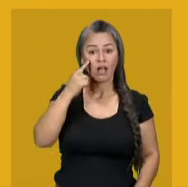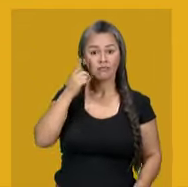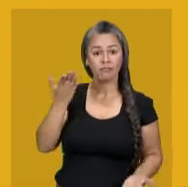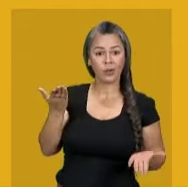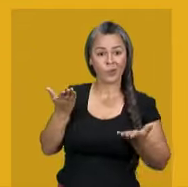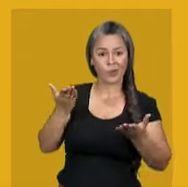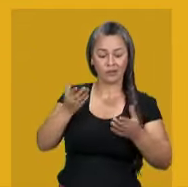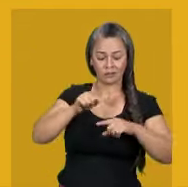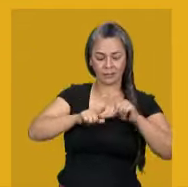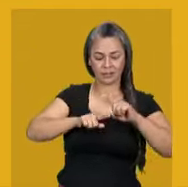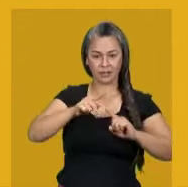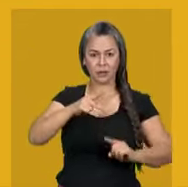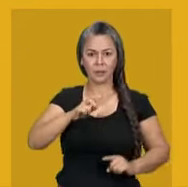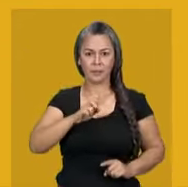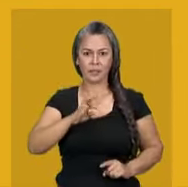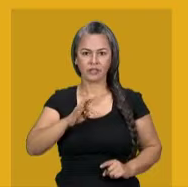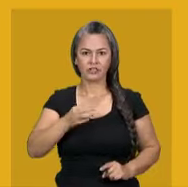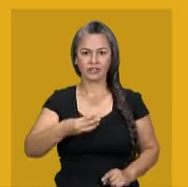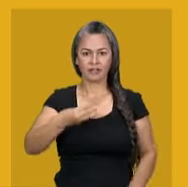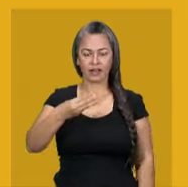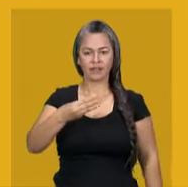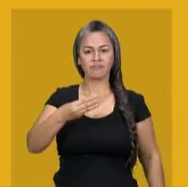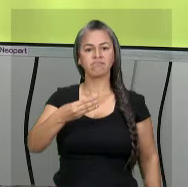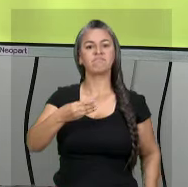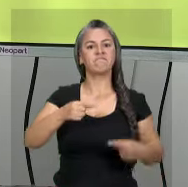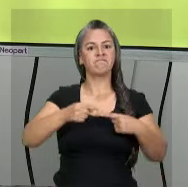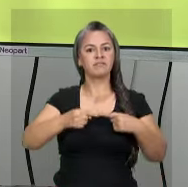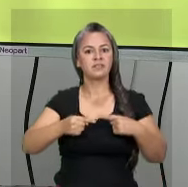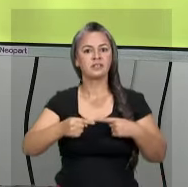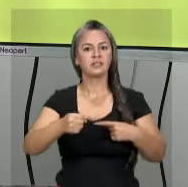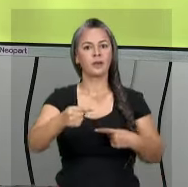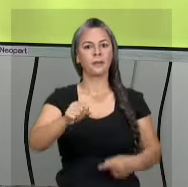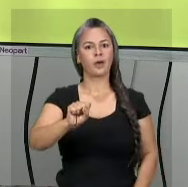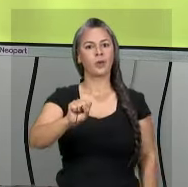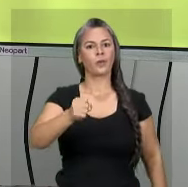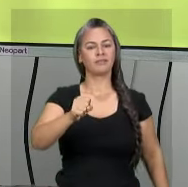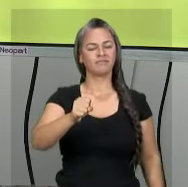nosso PET 3, na nossa 8ª semana.